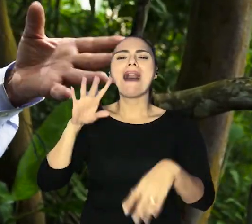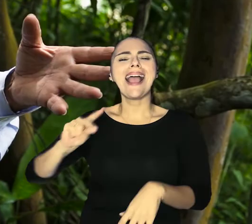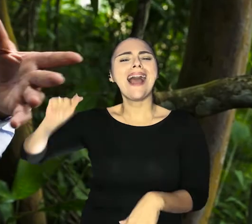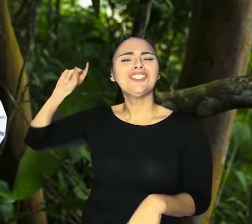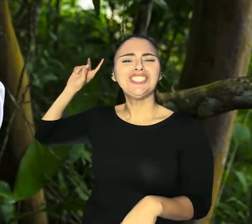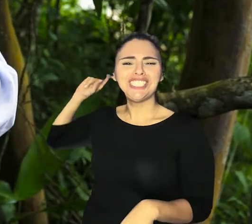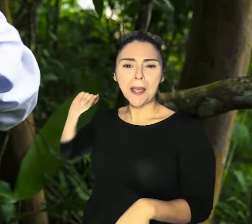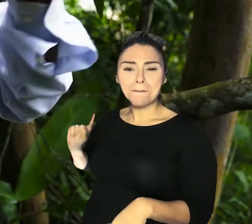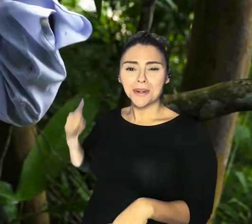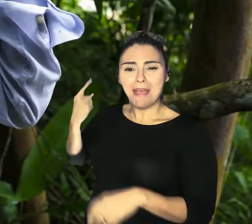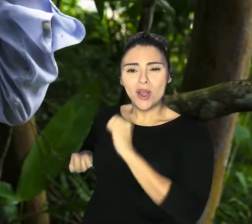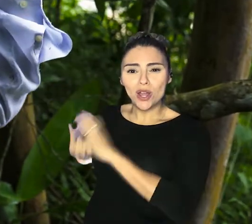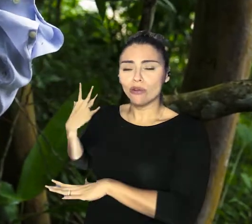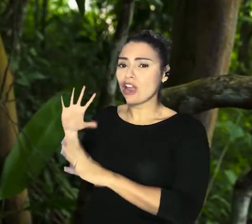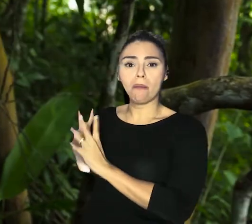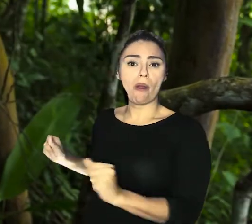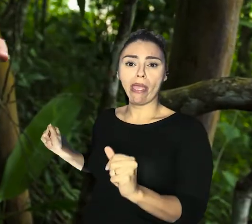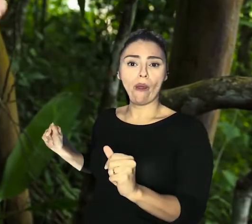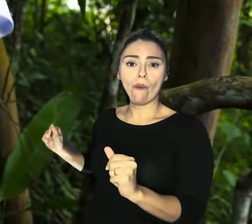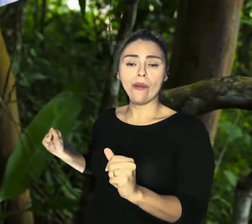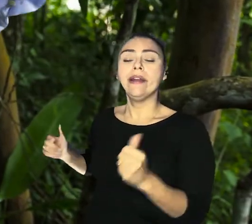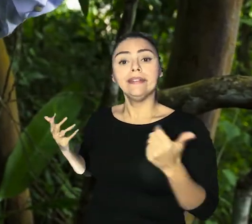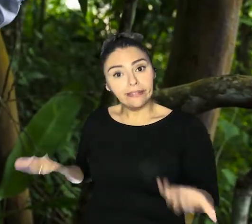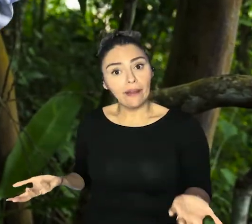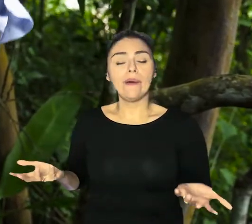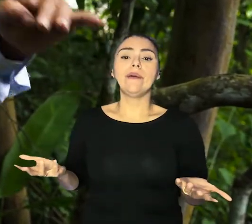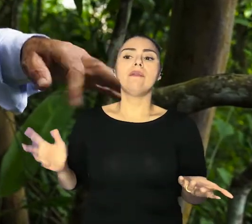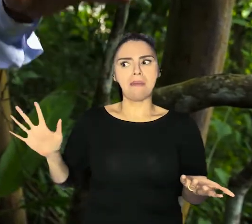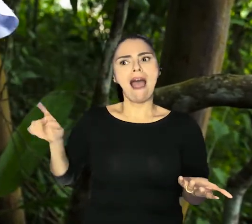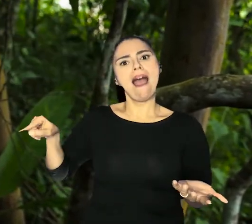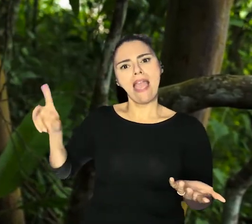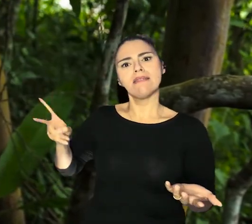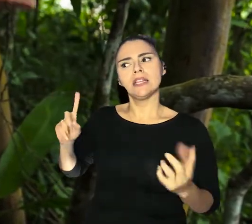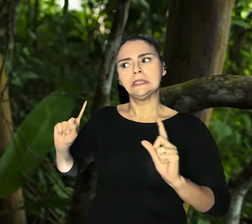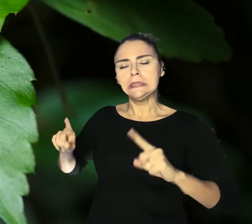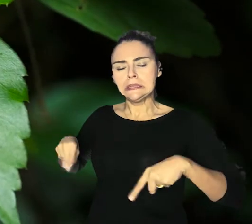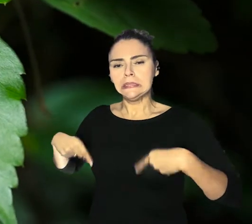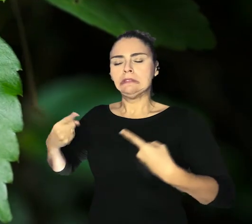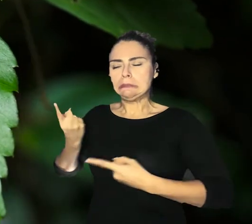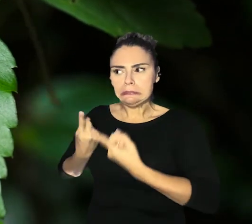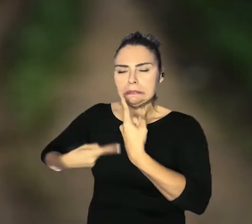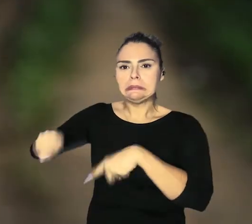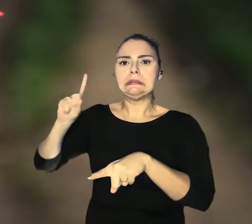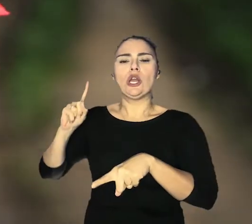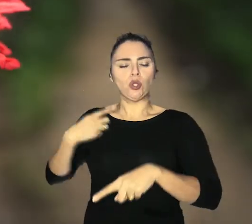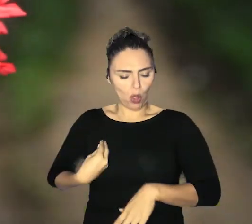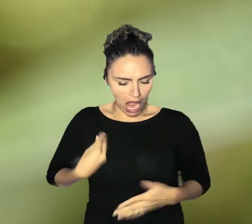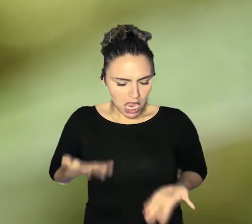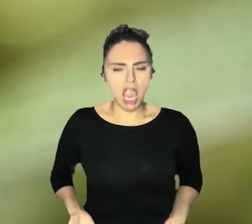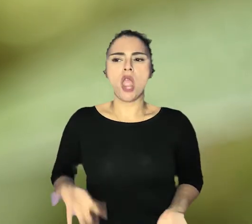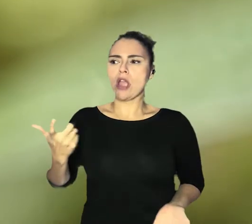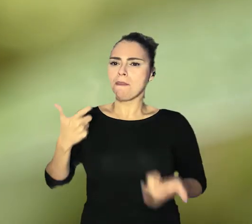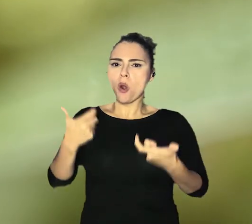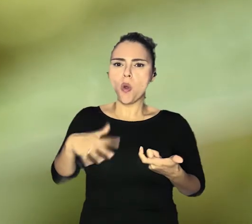As plantas secundárias daqui já foram embora há muito tempo, mas assim, tá se reagindo, ela está dando a resposta. Eu estou aqui, estou reagindo, quero